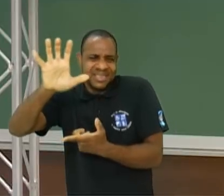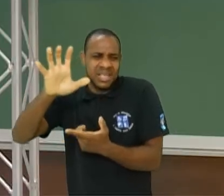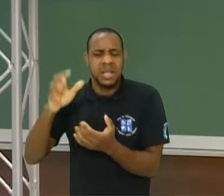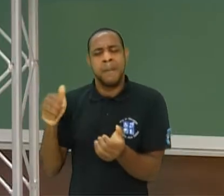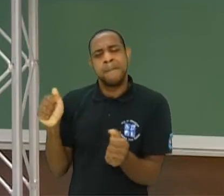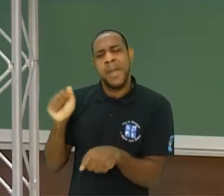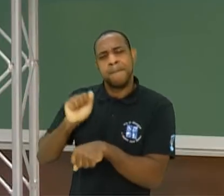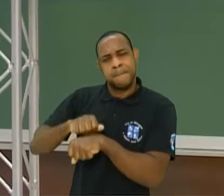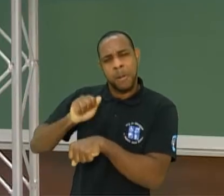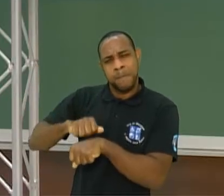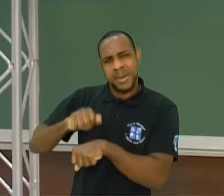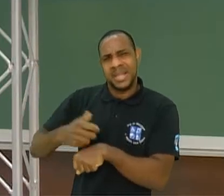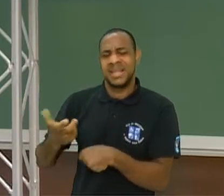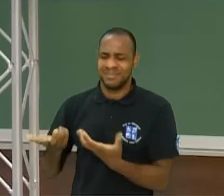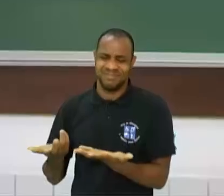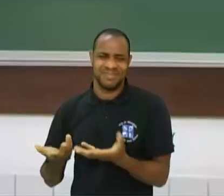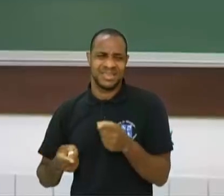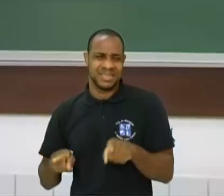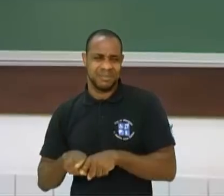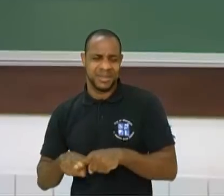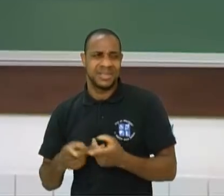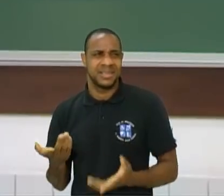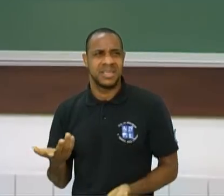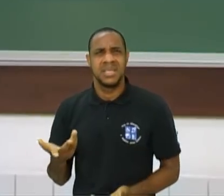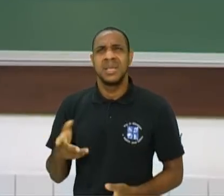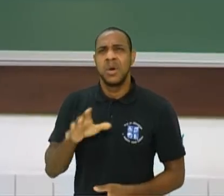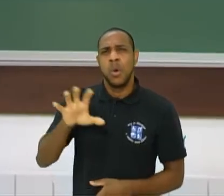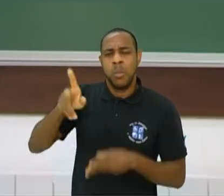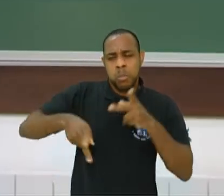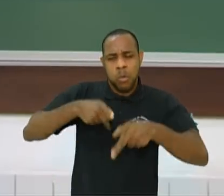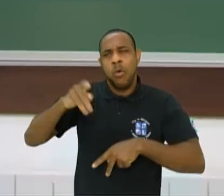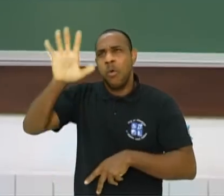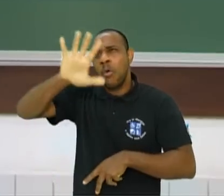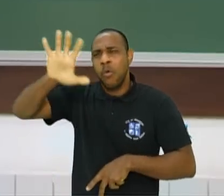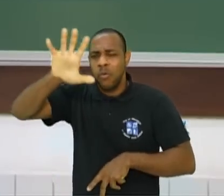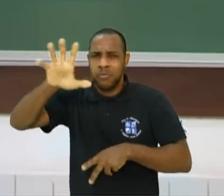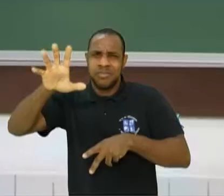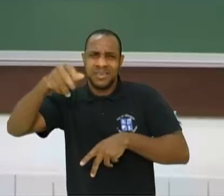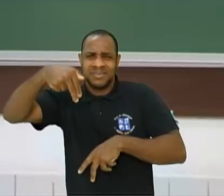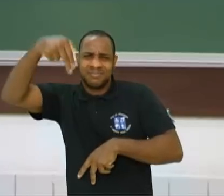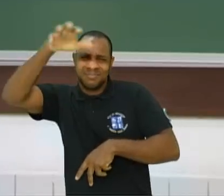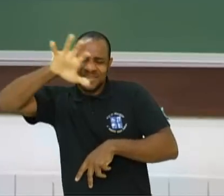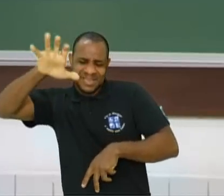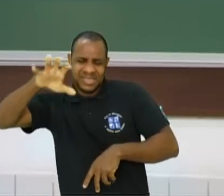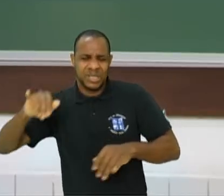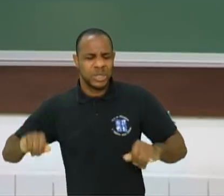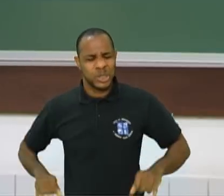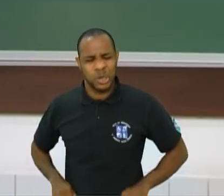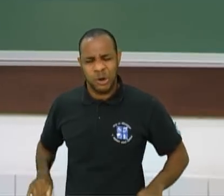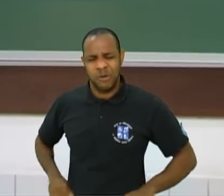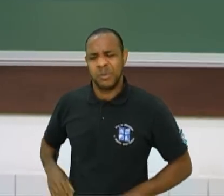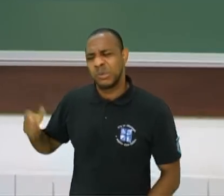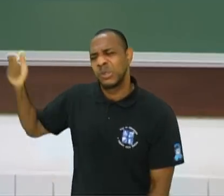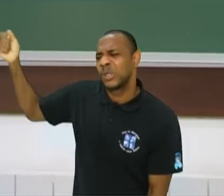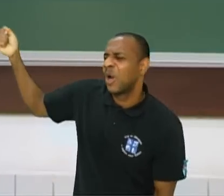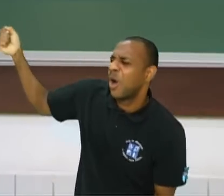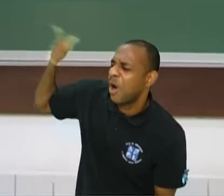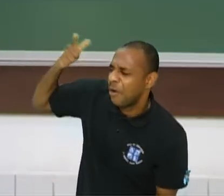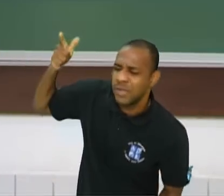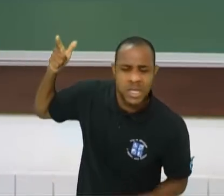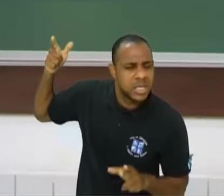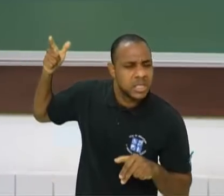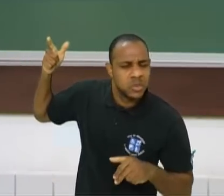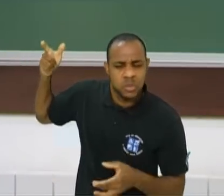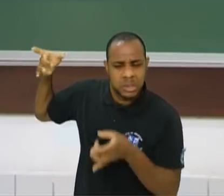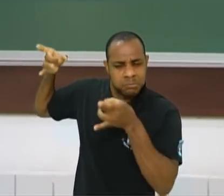vai trazendo esses severinos, que sofrem tanto com o sol forte a pino na cabeça, mas que não desiste,